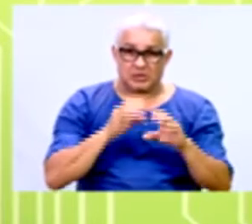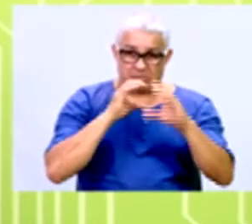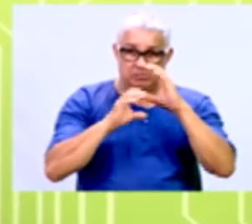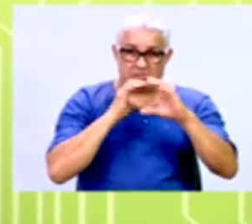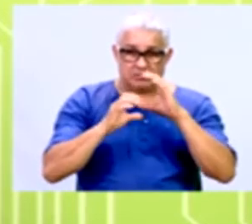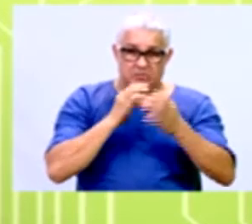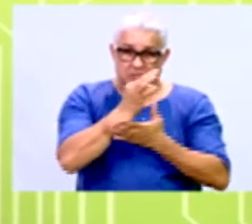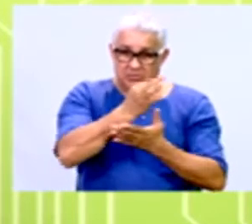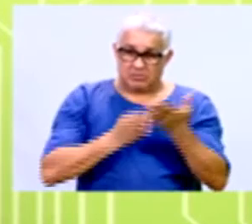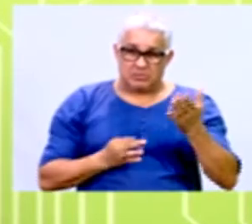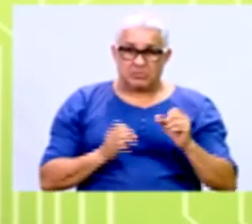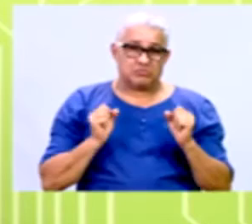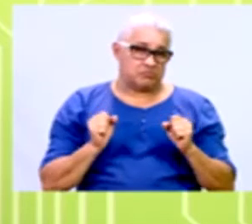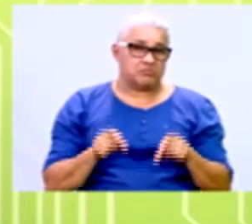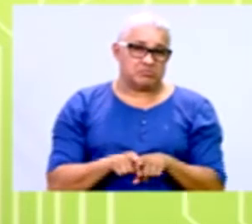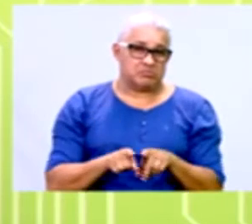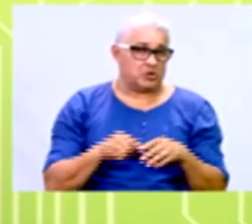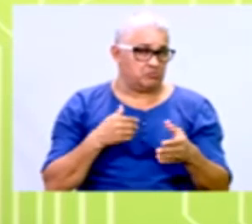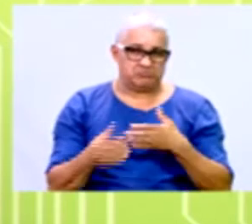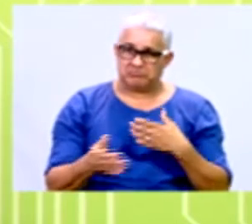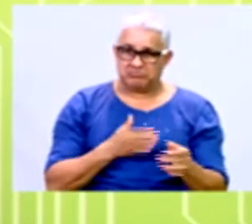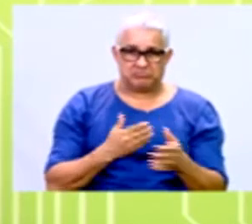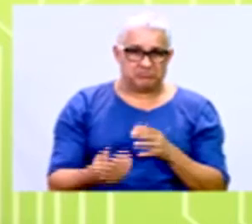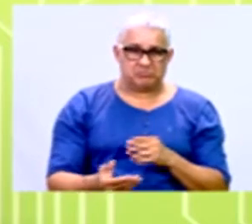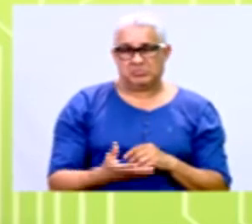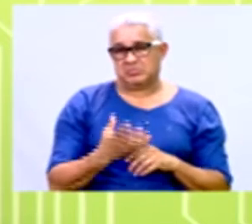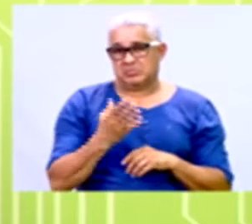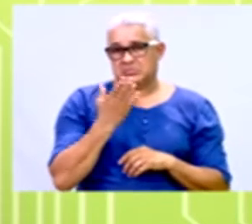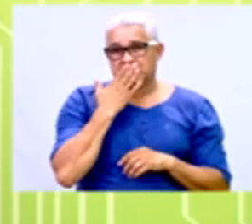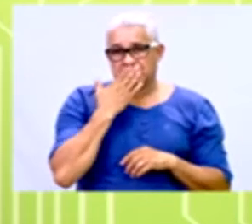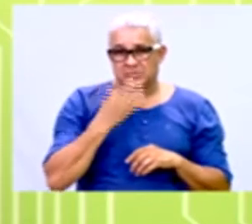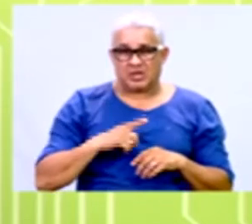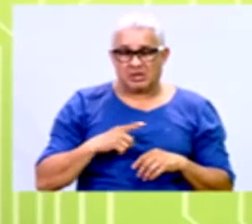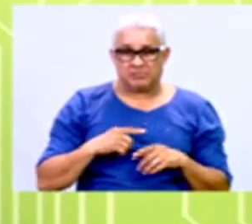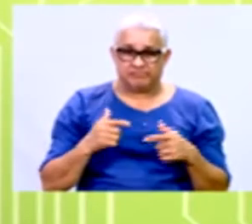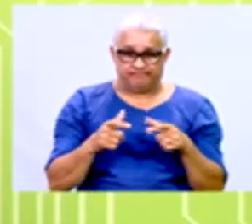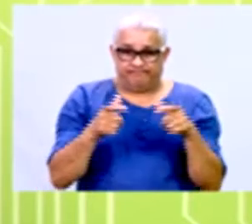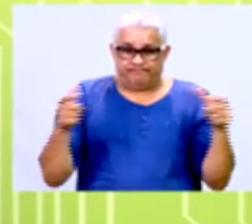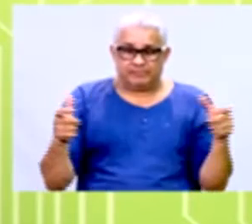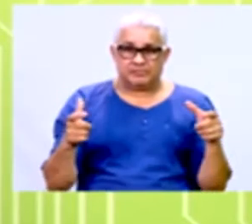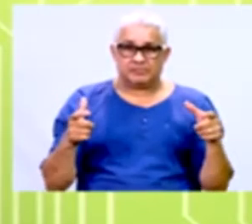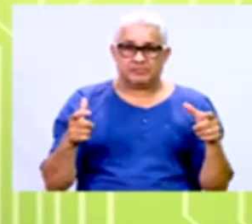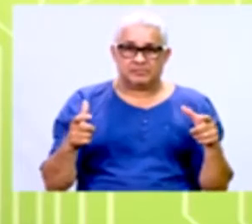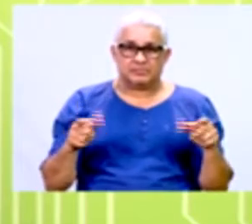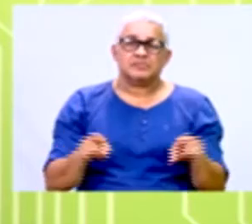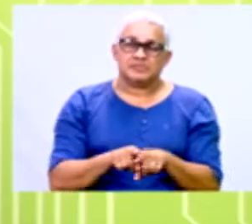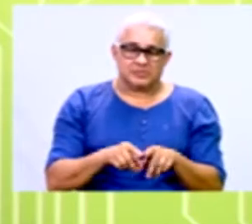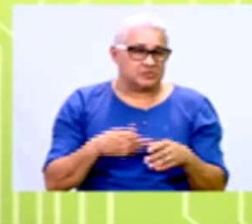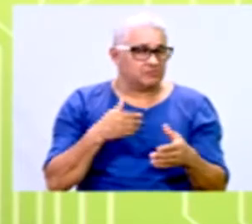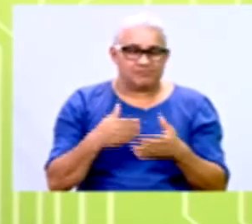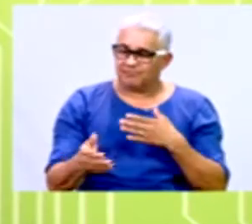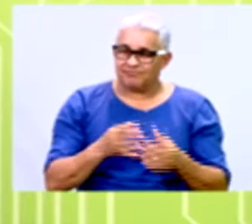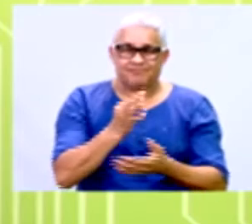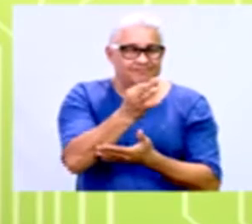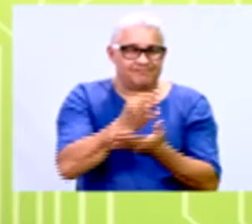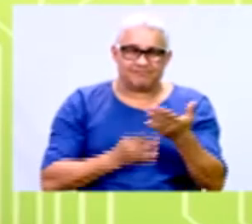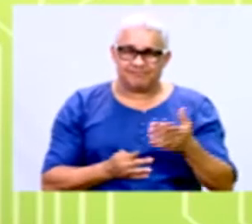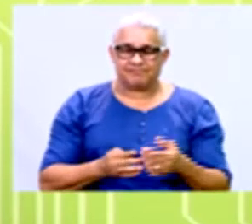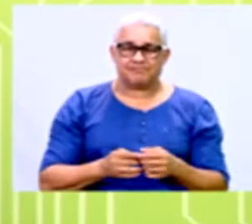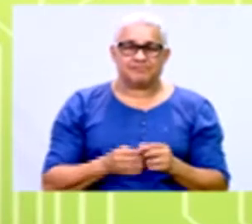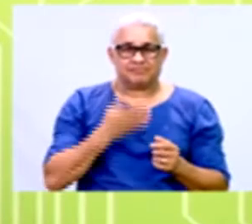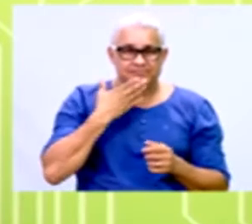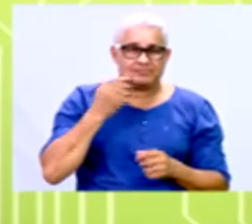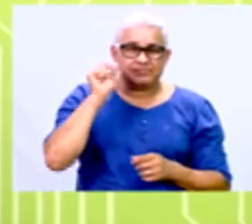via texto, né, pode ser qualquer formato, se a gente fala assim, está muito amplo, né? E pode acabar sendo qualquer tipo de texto. Então, o ideal